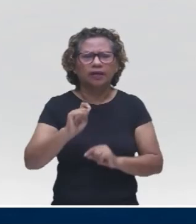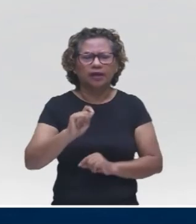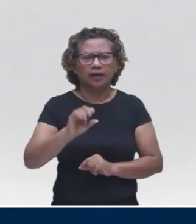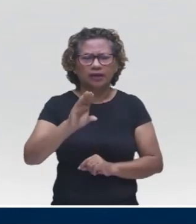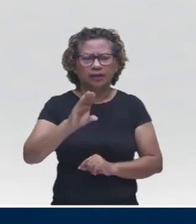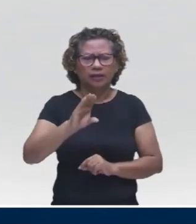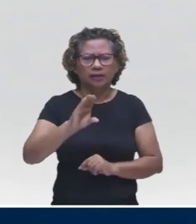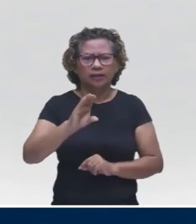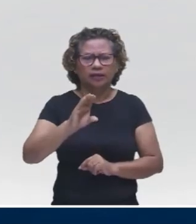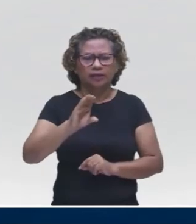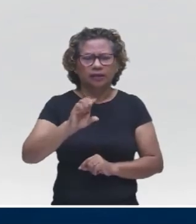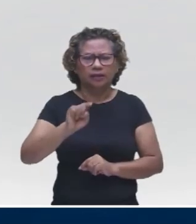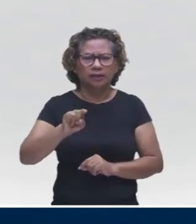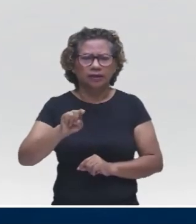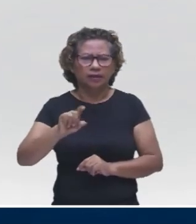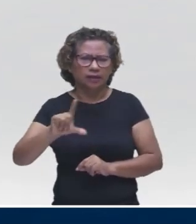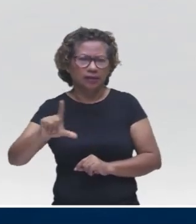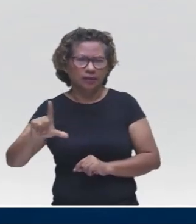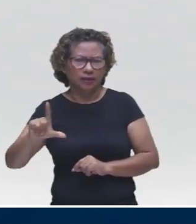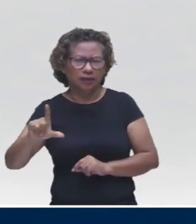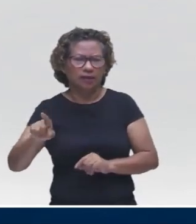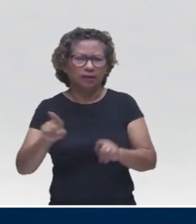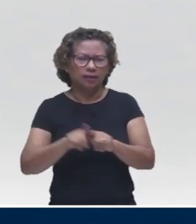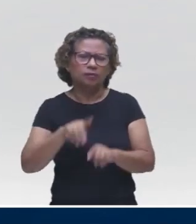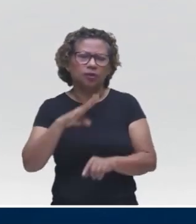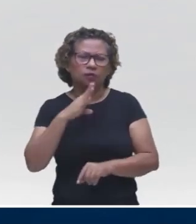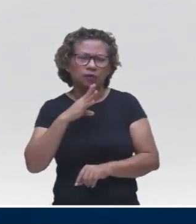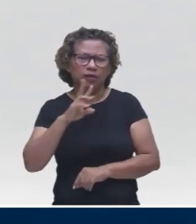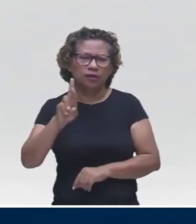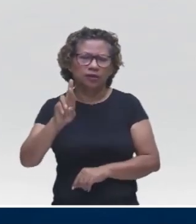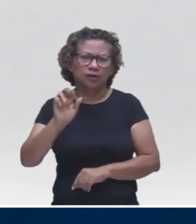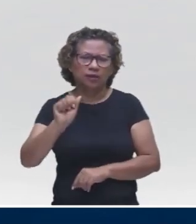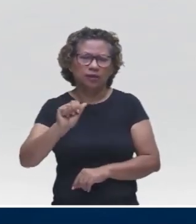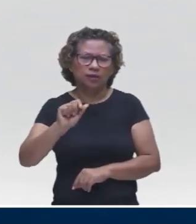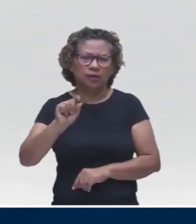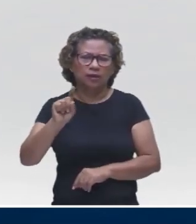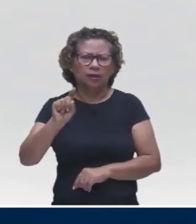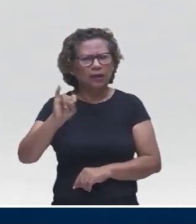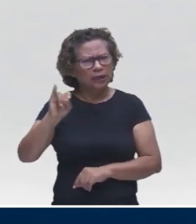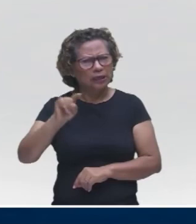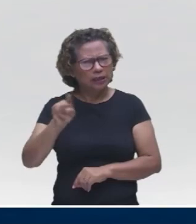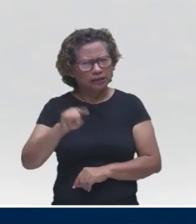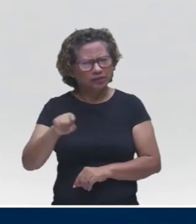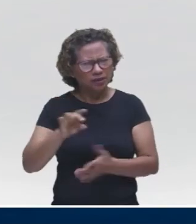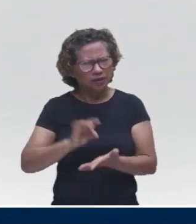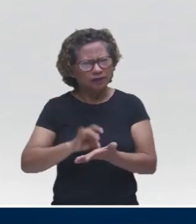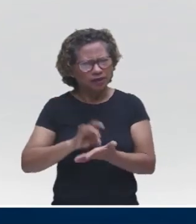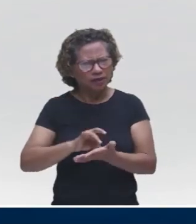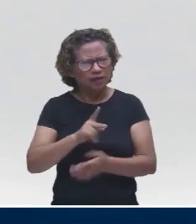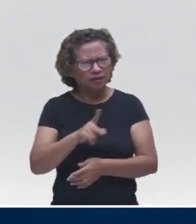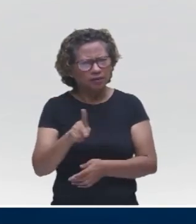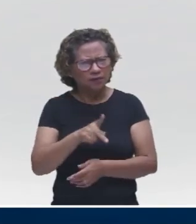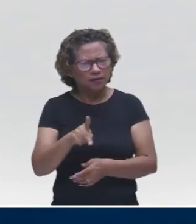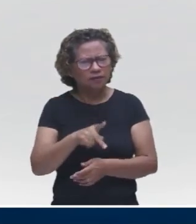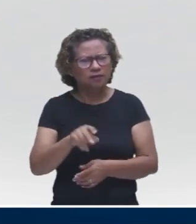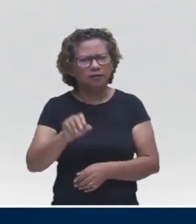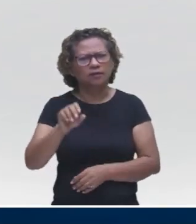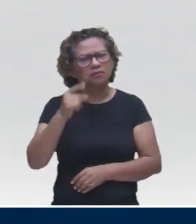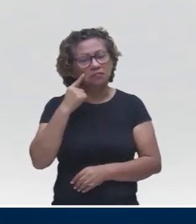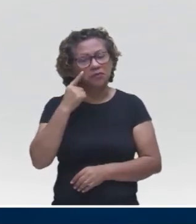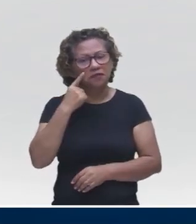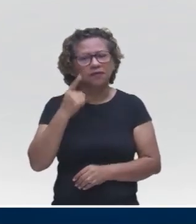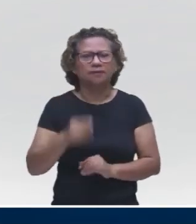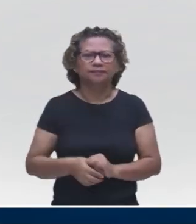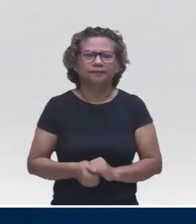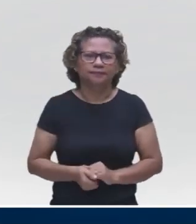determinar o meu gráfico. Mas será que isso é verdade mesmo? Então vamos ver. Vamos